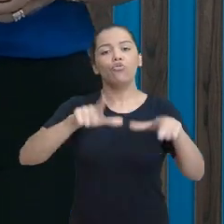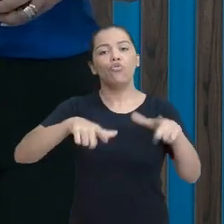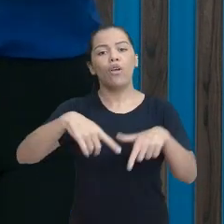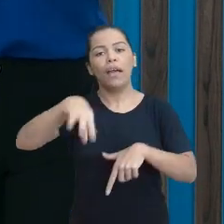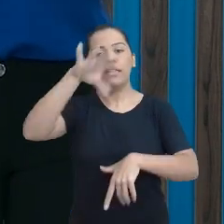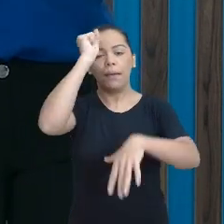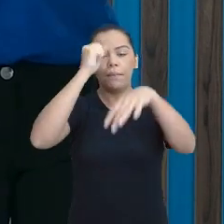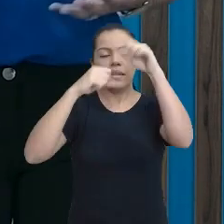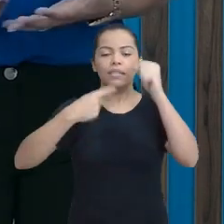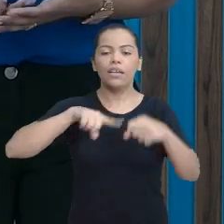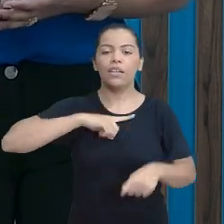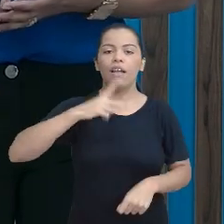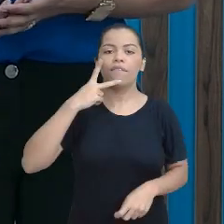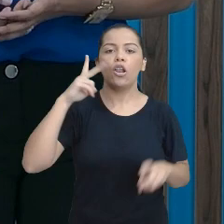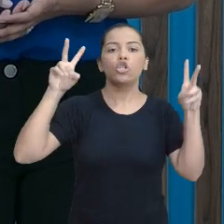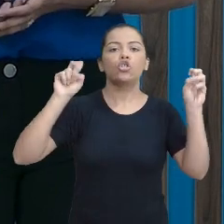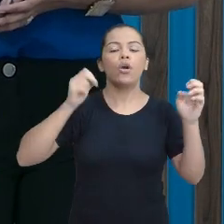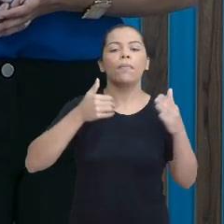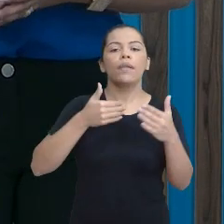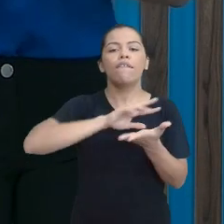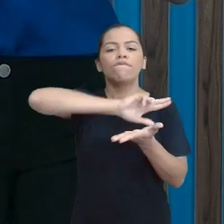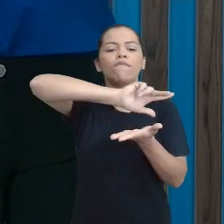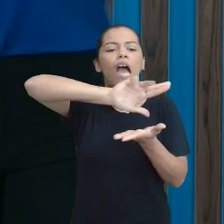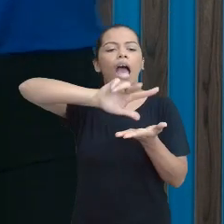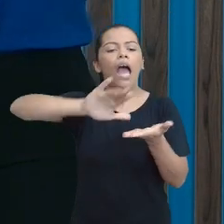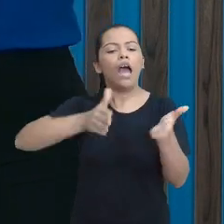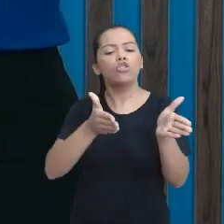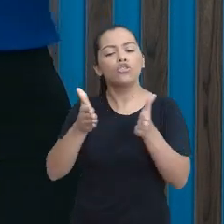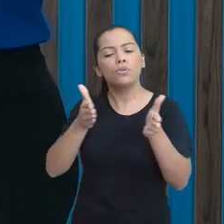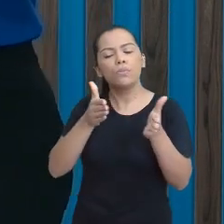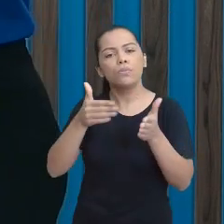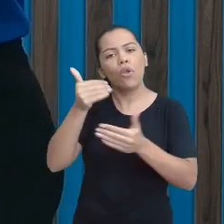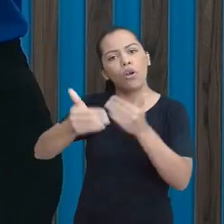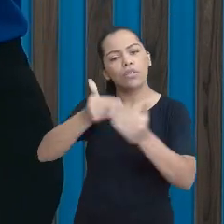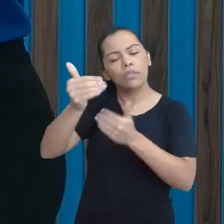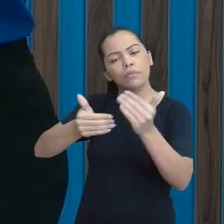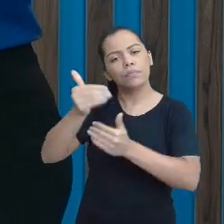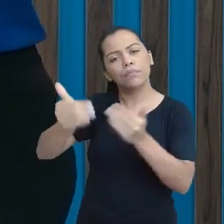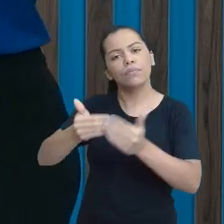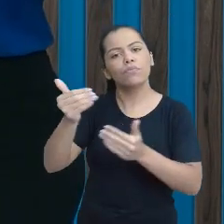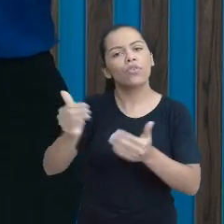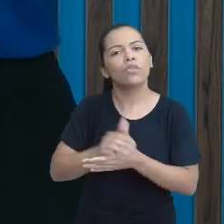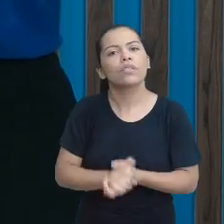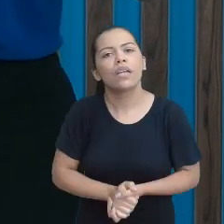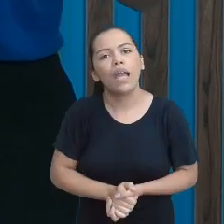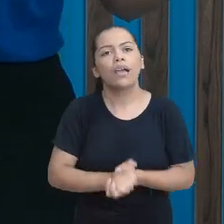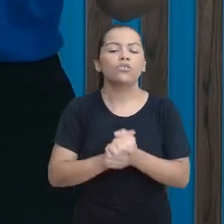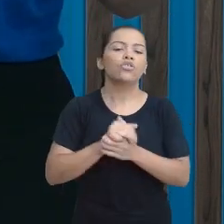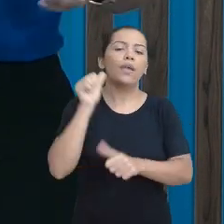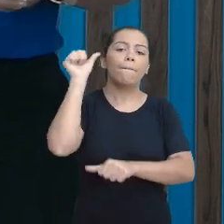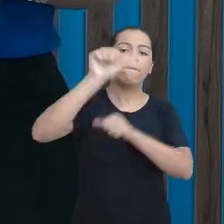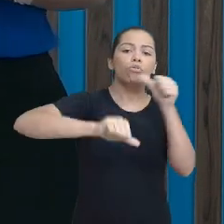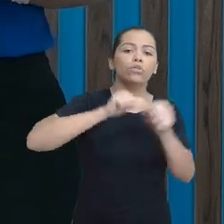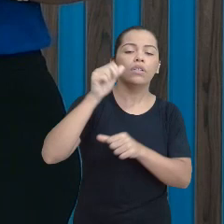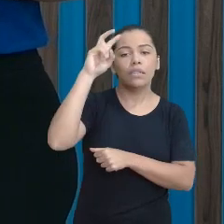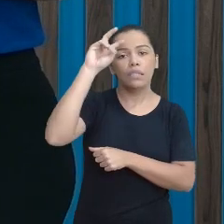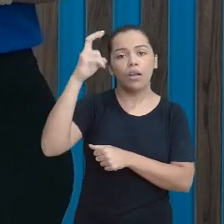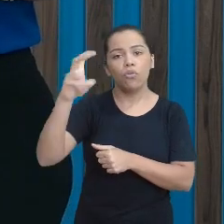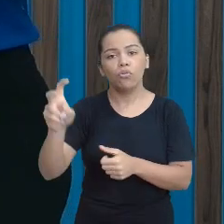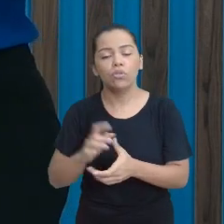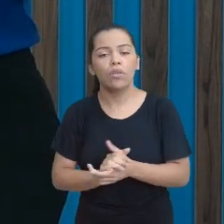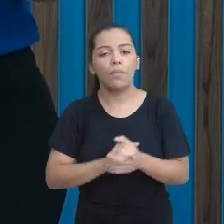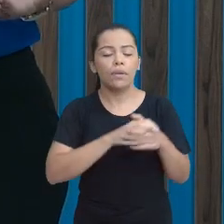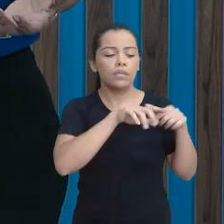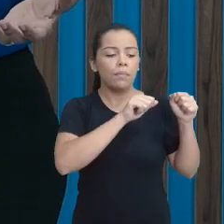um processo de mudança cultural. Ora, o ambiente escolar a sala de recursos, a sala